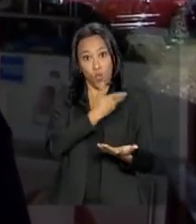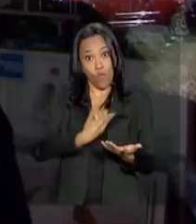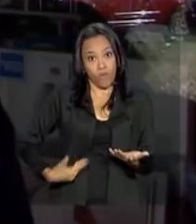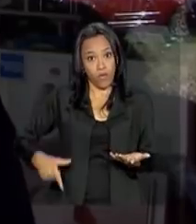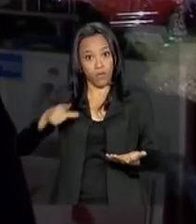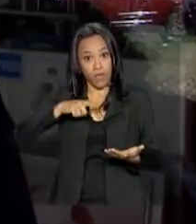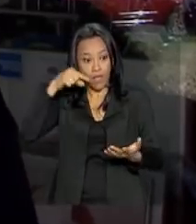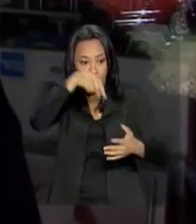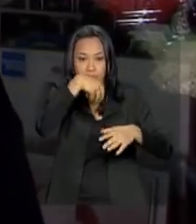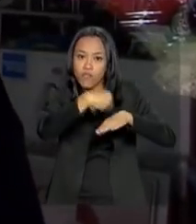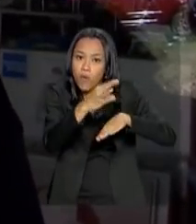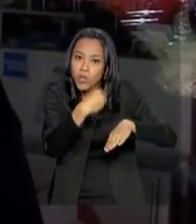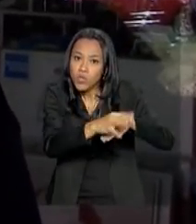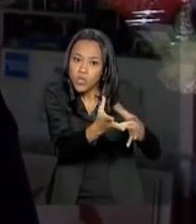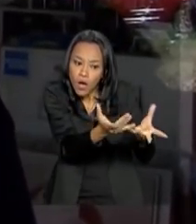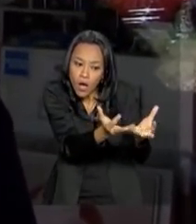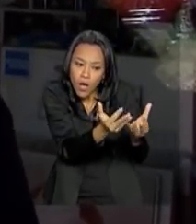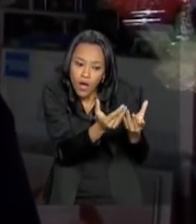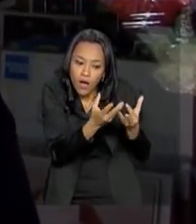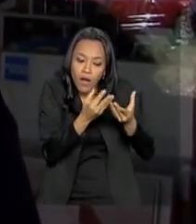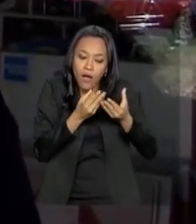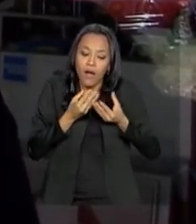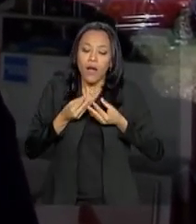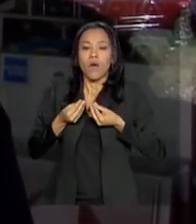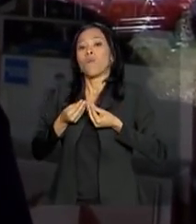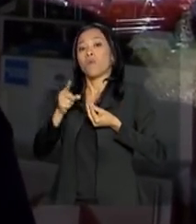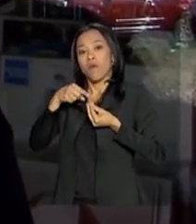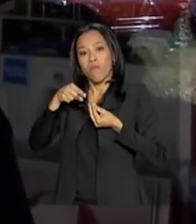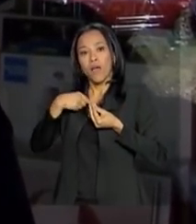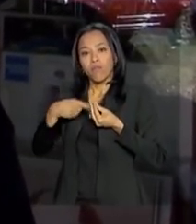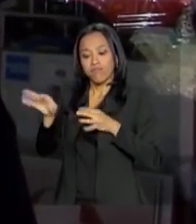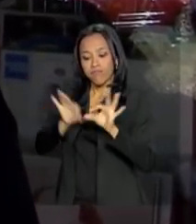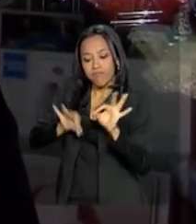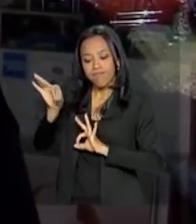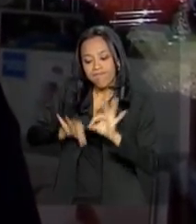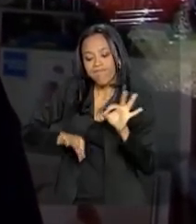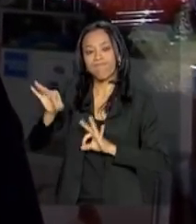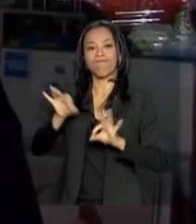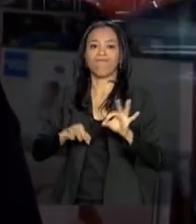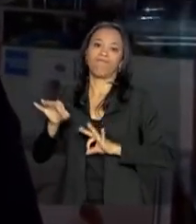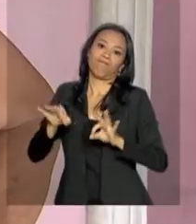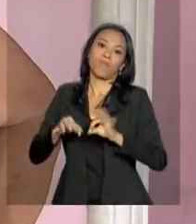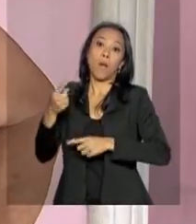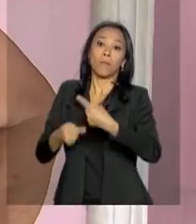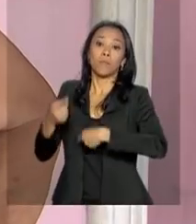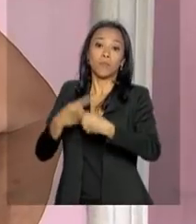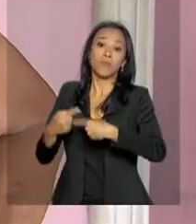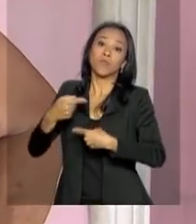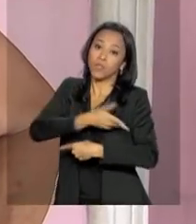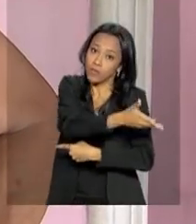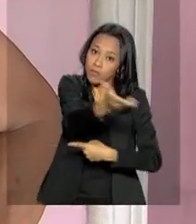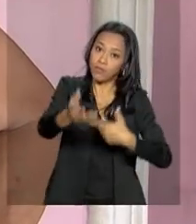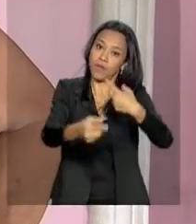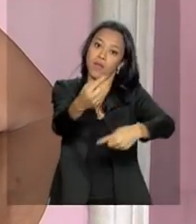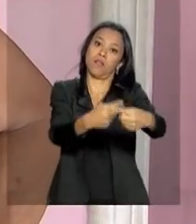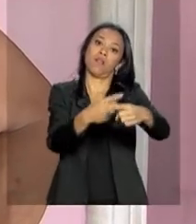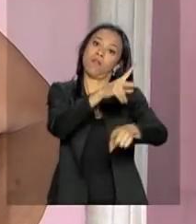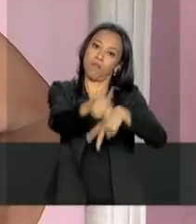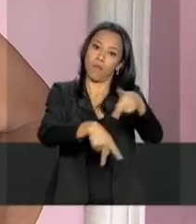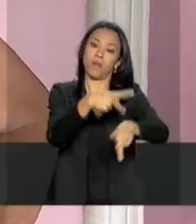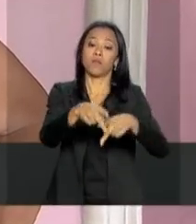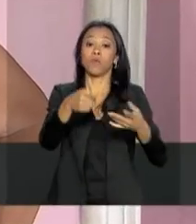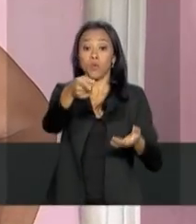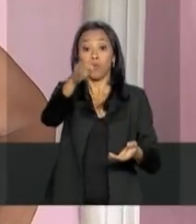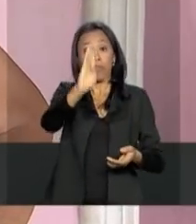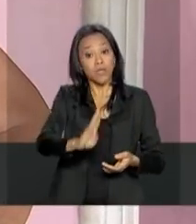né ele possa gerar melhorias para a população é para a população do brasil tem que saber ou a população que